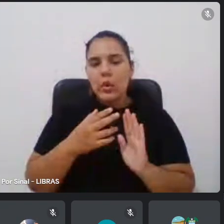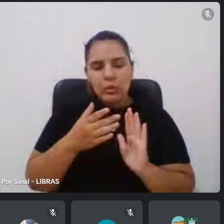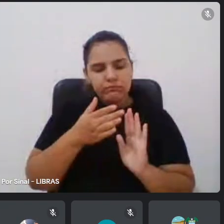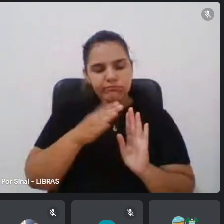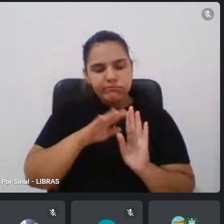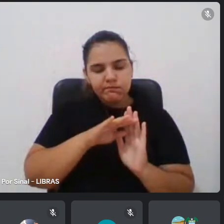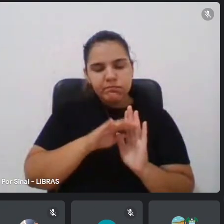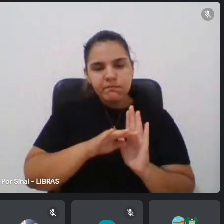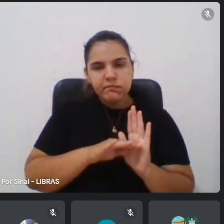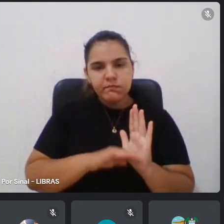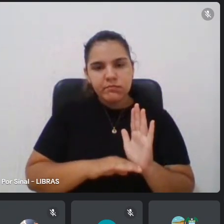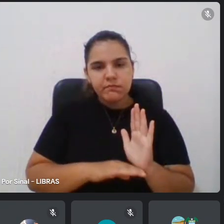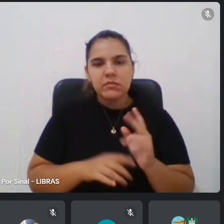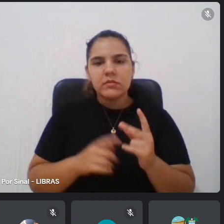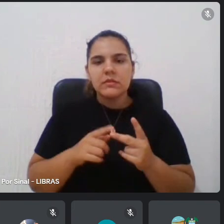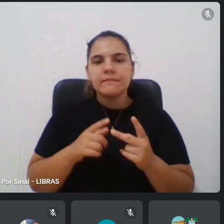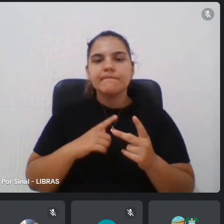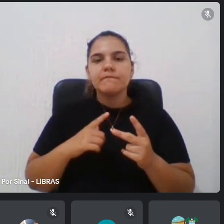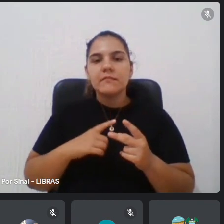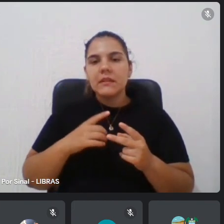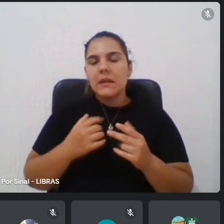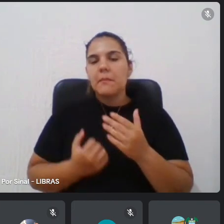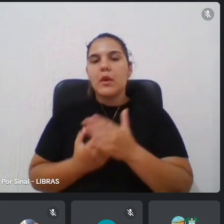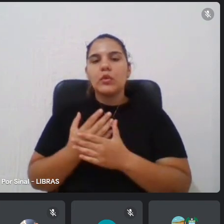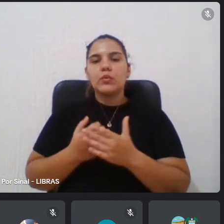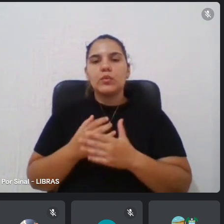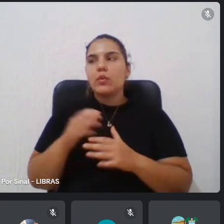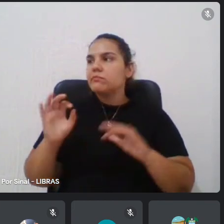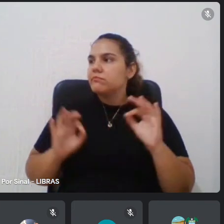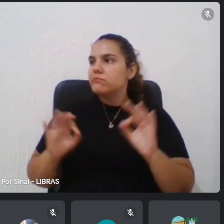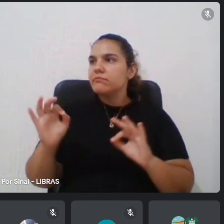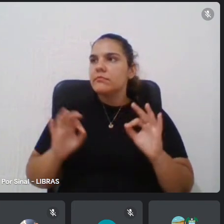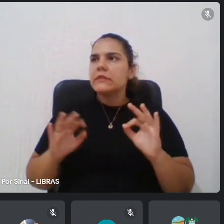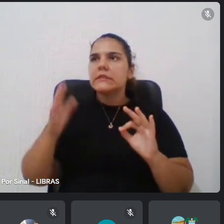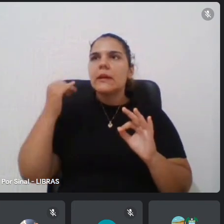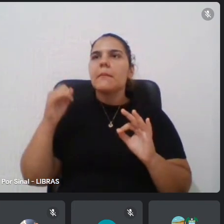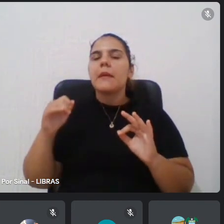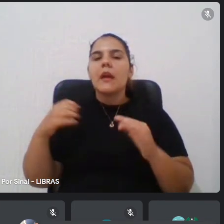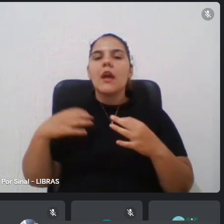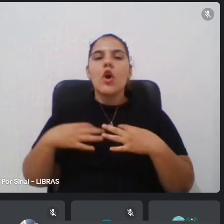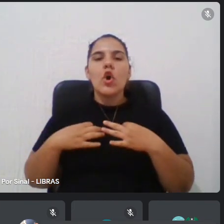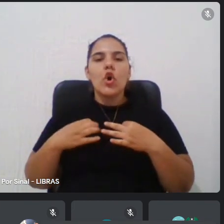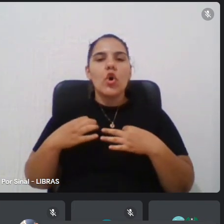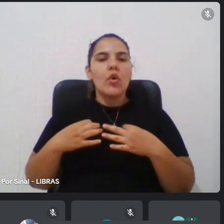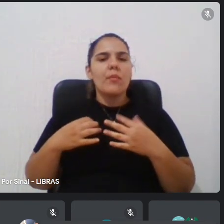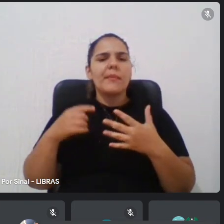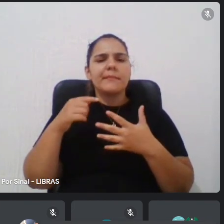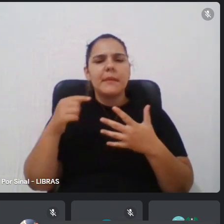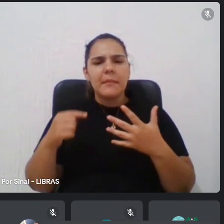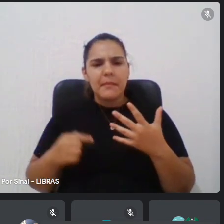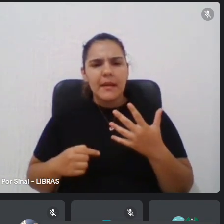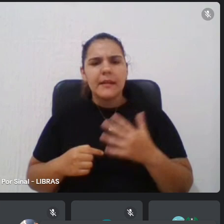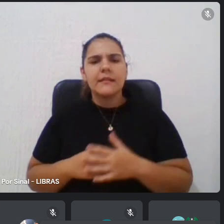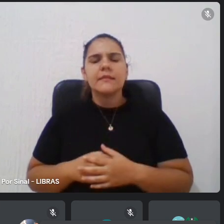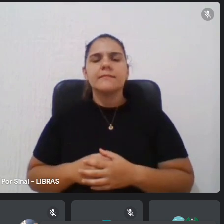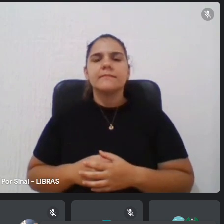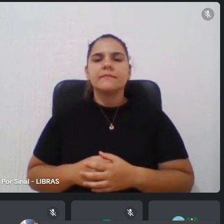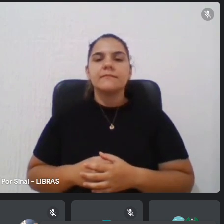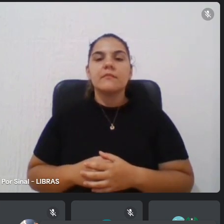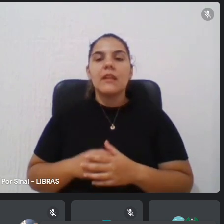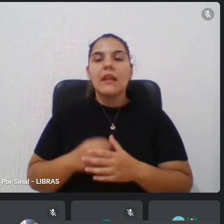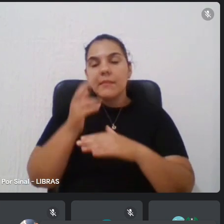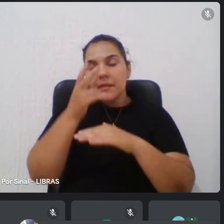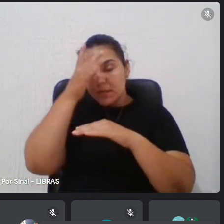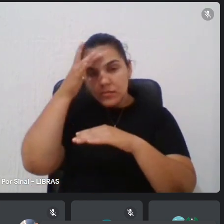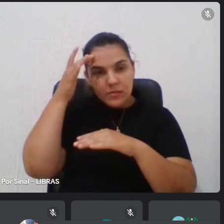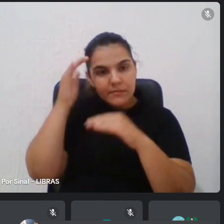direção, uma direção do filme, ter quem faça a captação das imagens, quem filme de forma profissional, quem